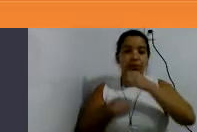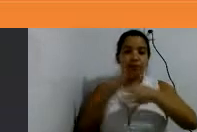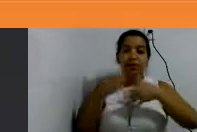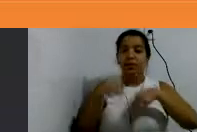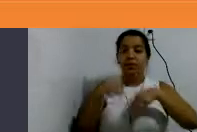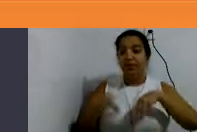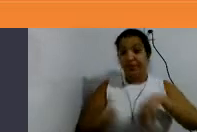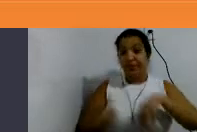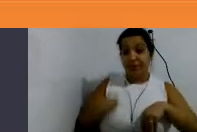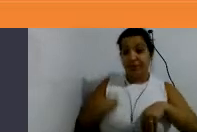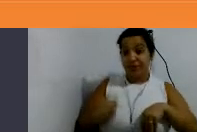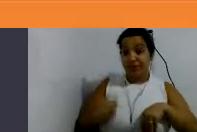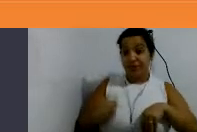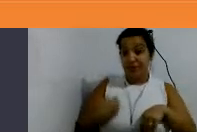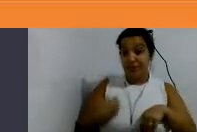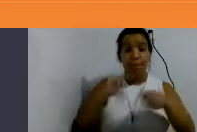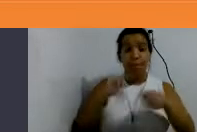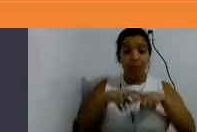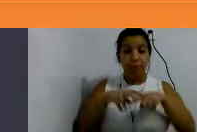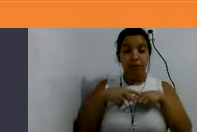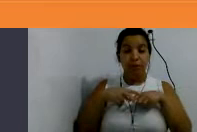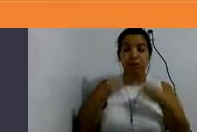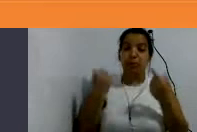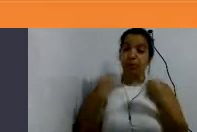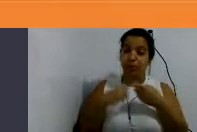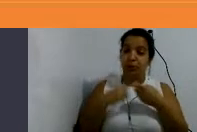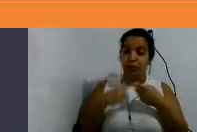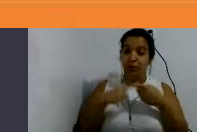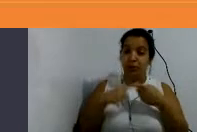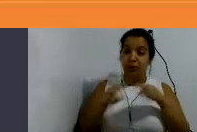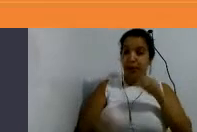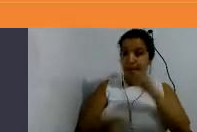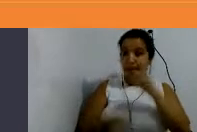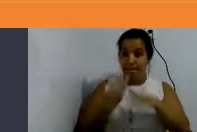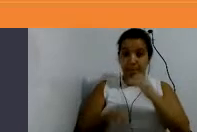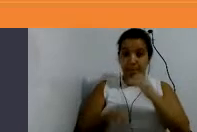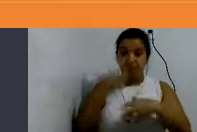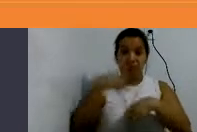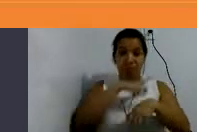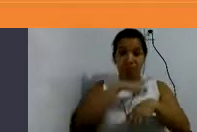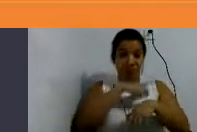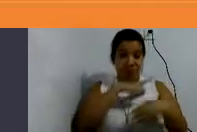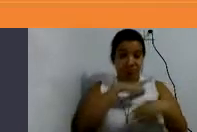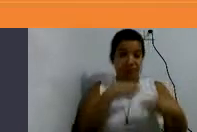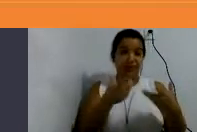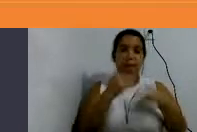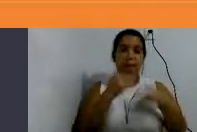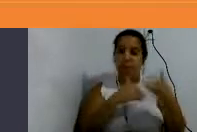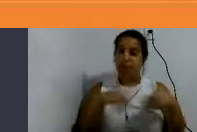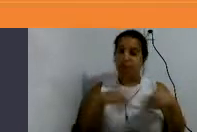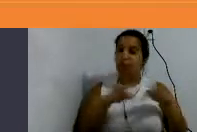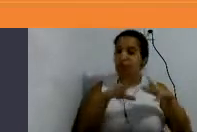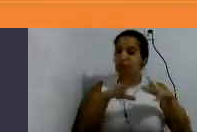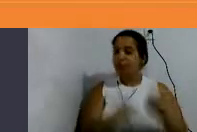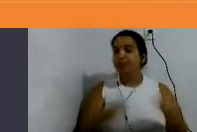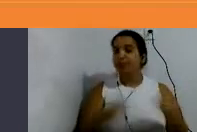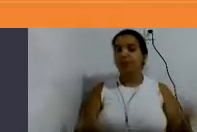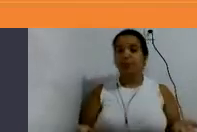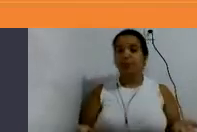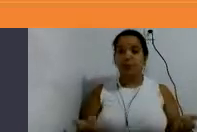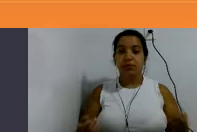dentro. Então, eu acho que é por causa disso, porque como ele teve reprodução, ele teve esse processo, se você